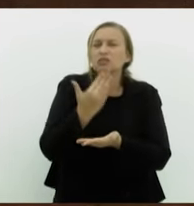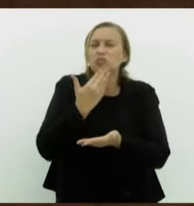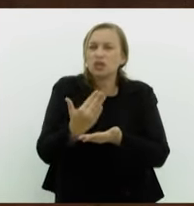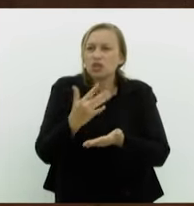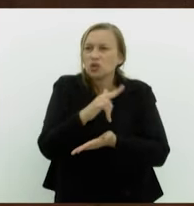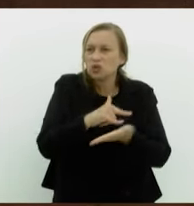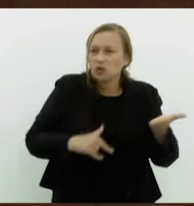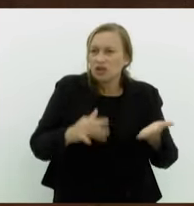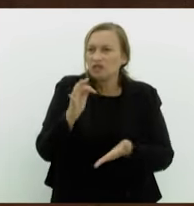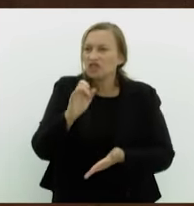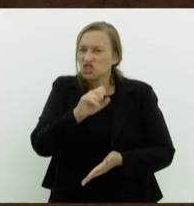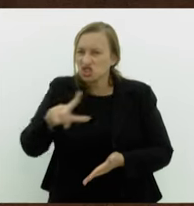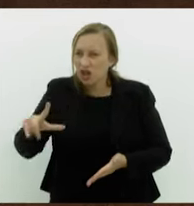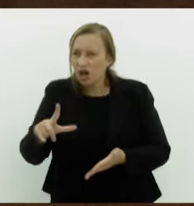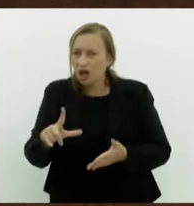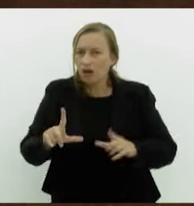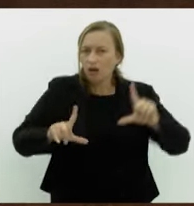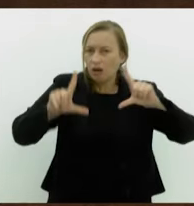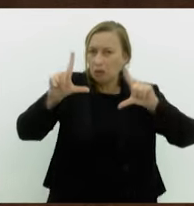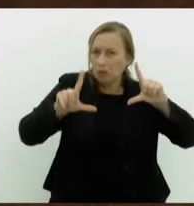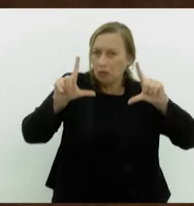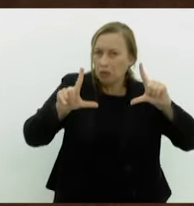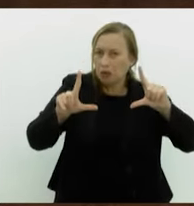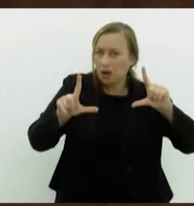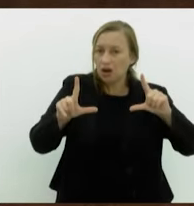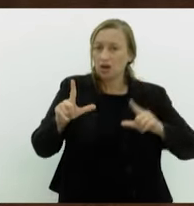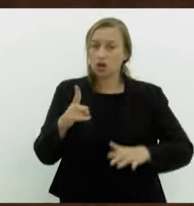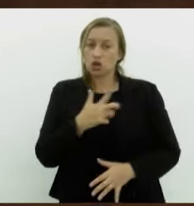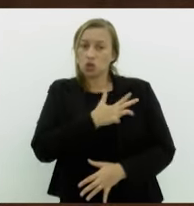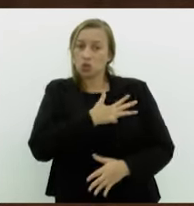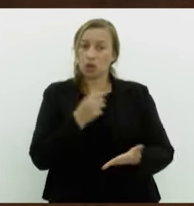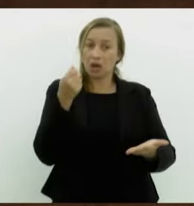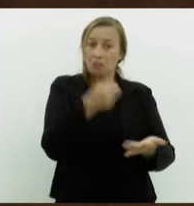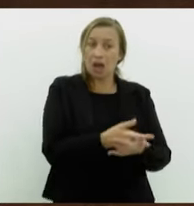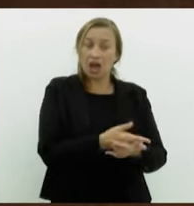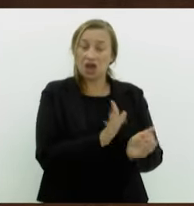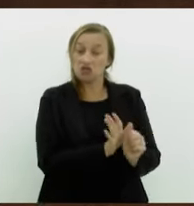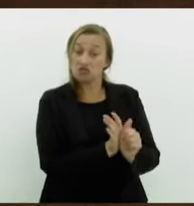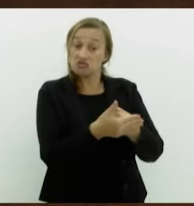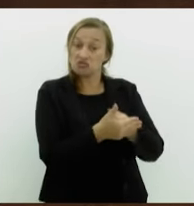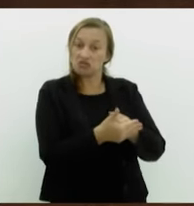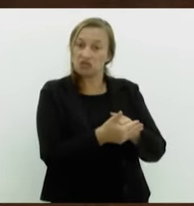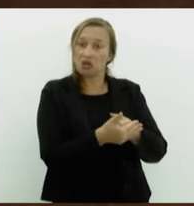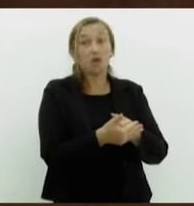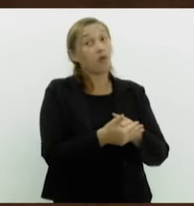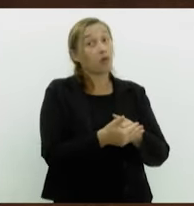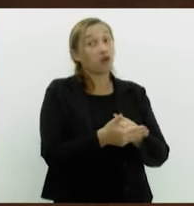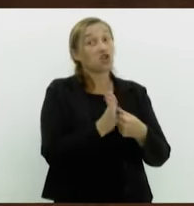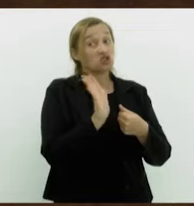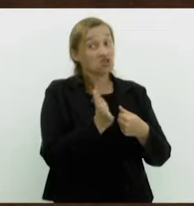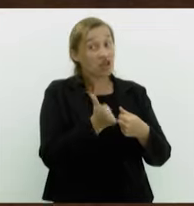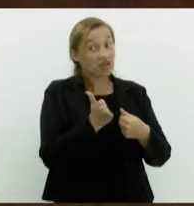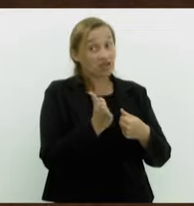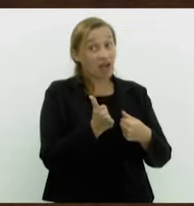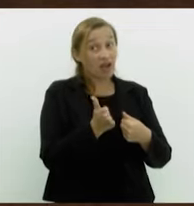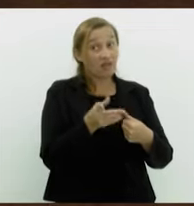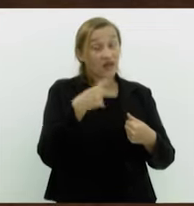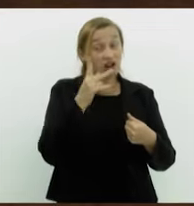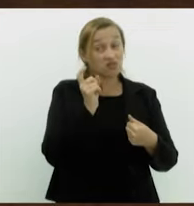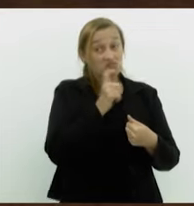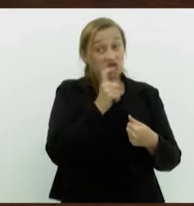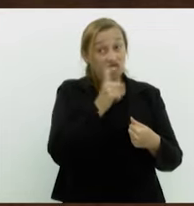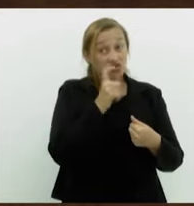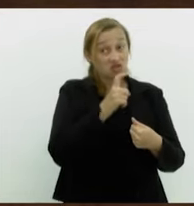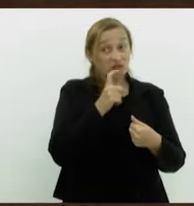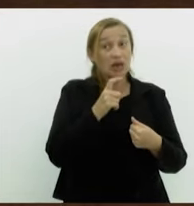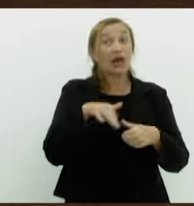fiscal, a emissora que o presidente, companheiro, bota o dinheiro dele lá, o companheiro que a gente conhece, já está desmentindo isso. Então, é a